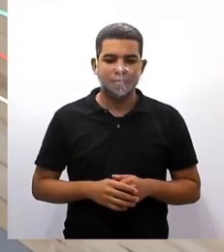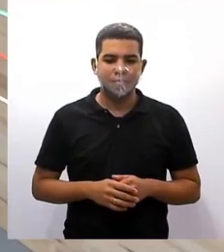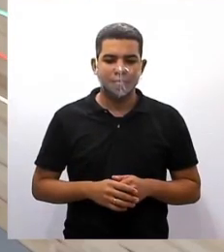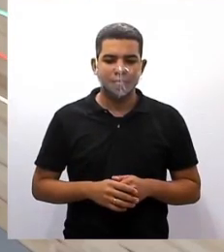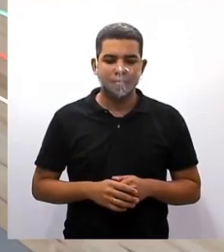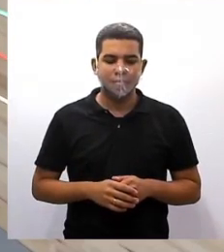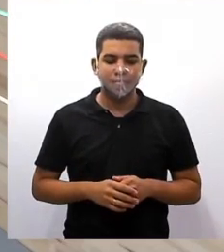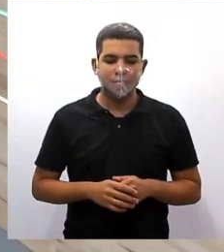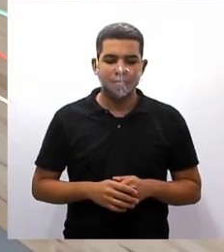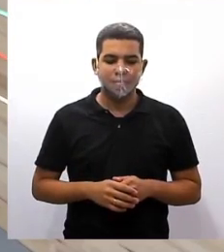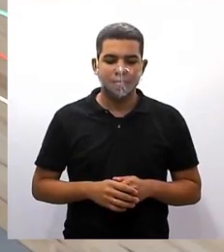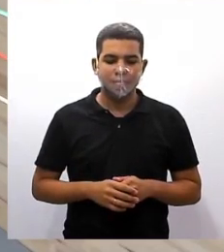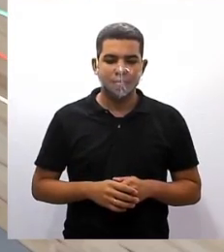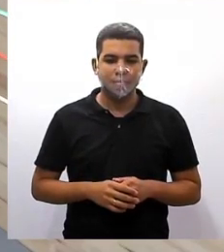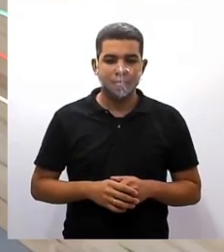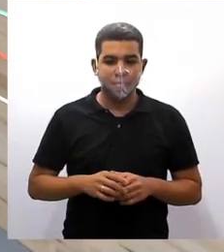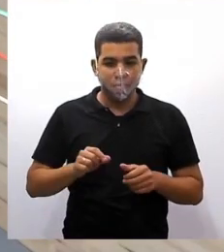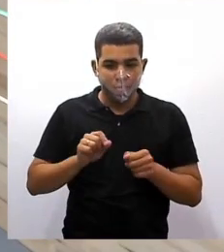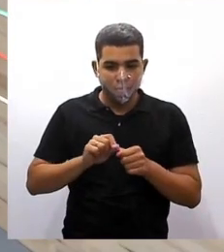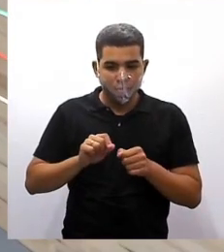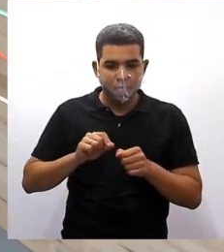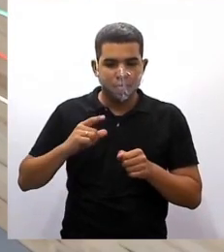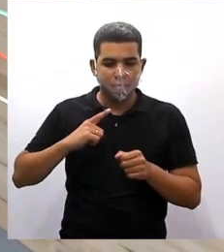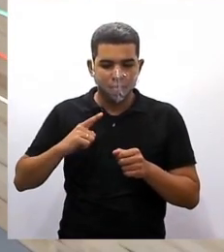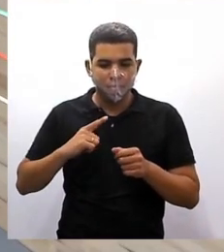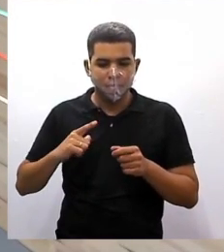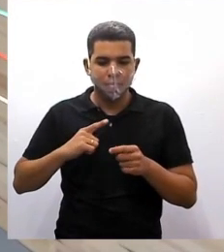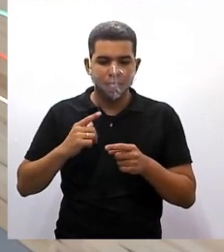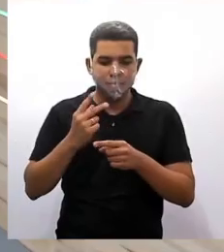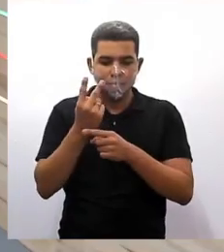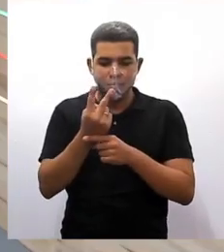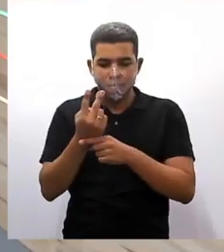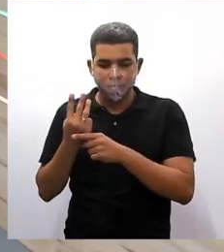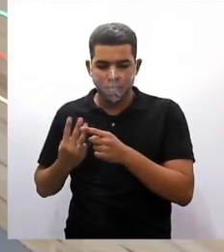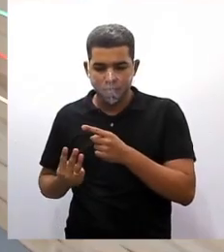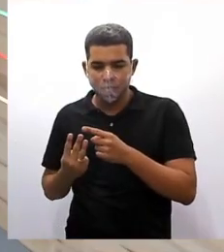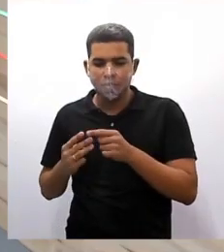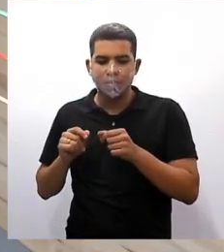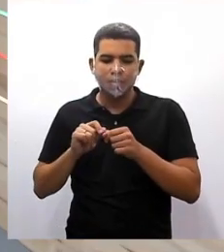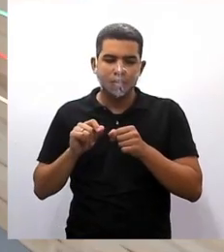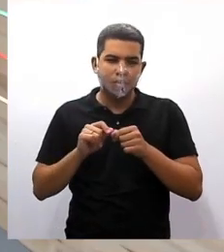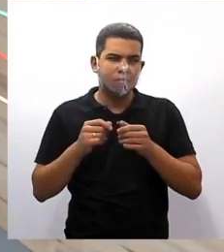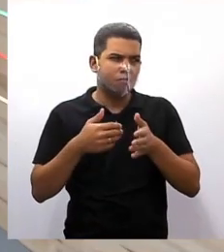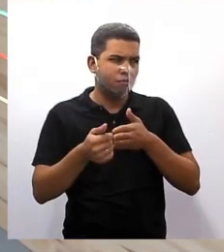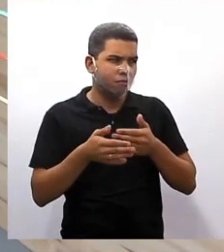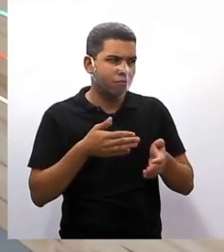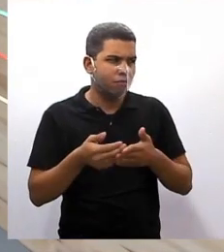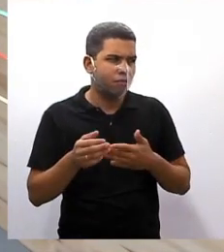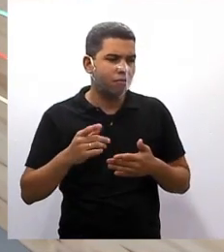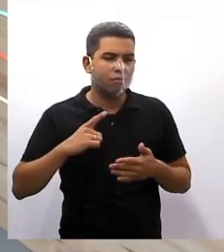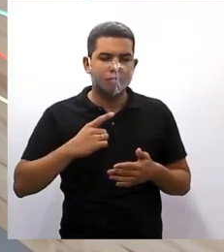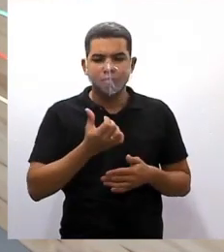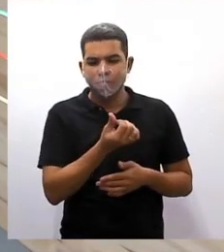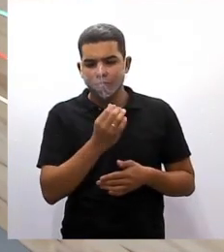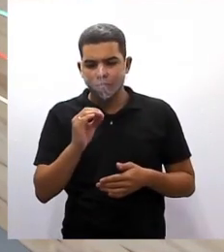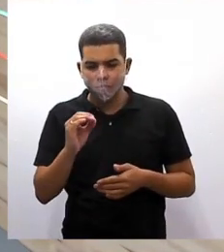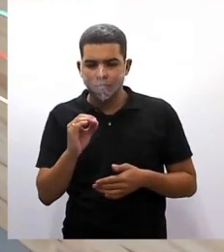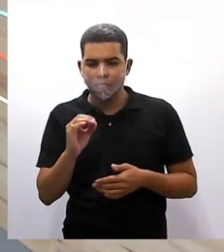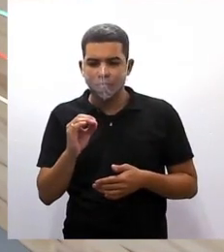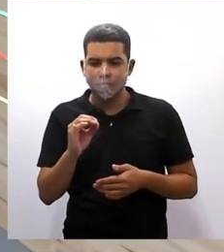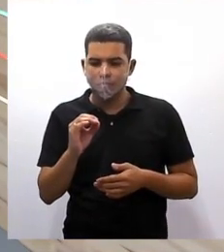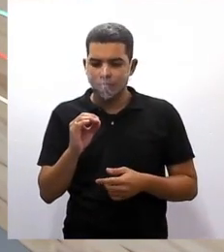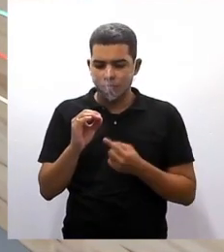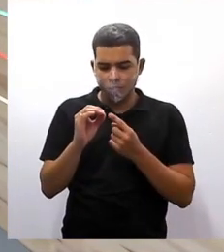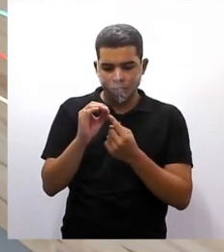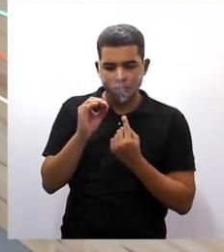gente faz isso, 2/3 vezes alguma coisa, você multiplica. Se for 60, então tem um